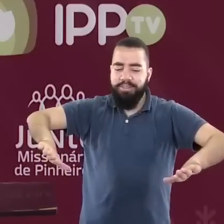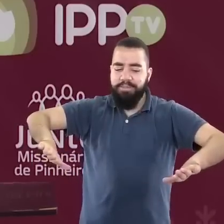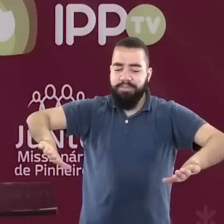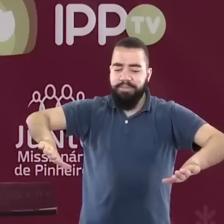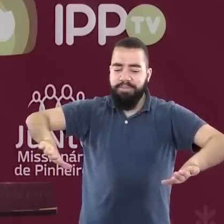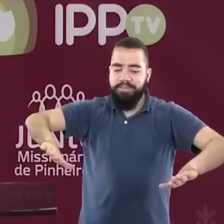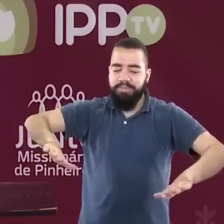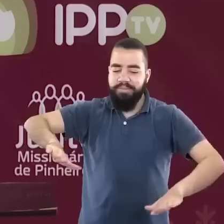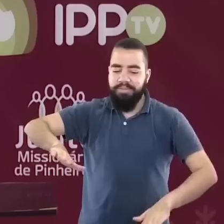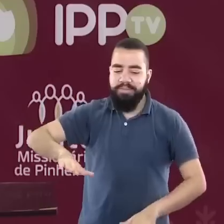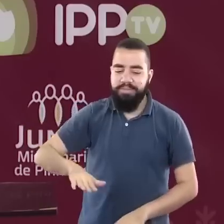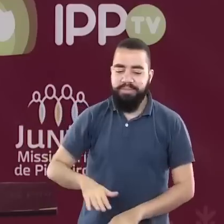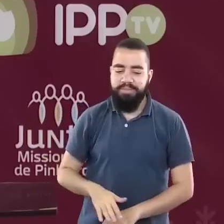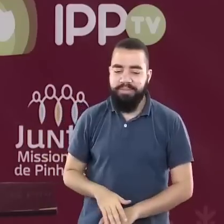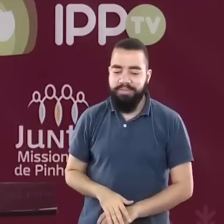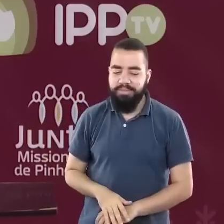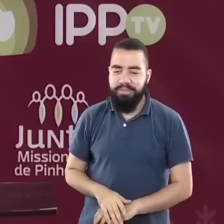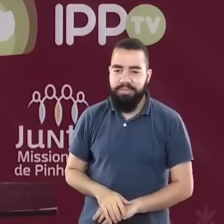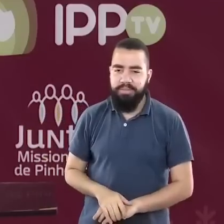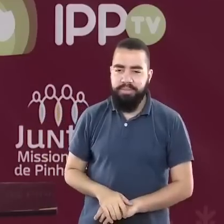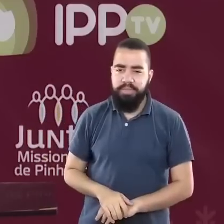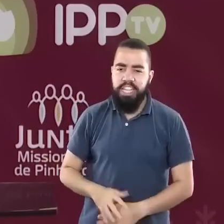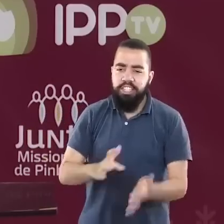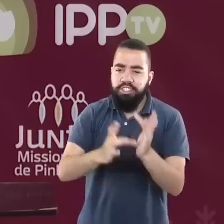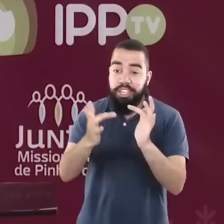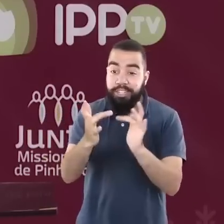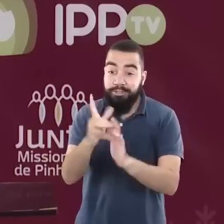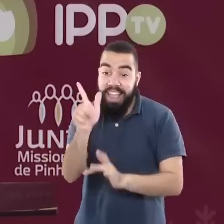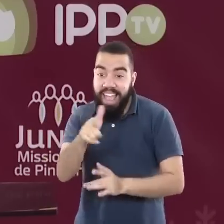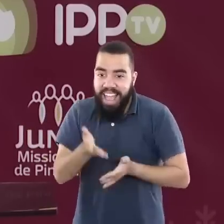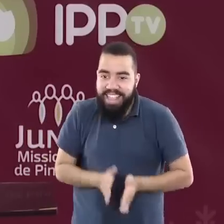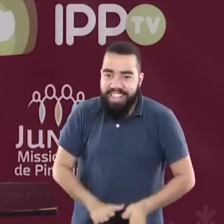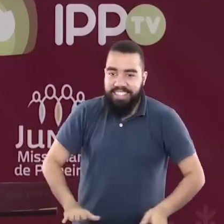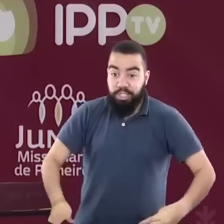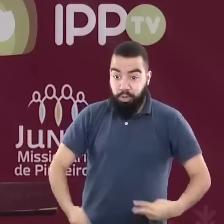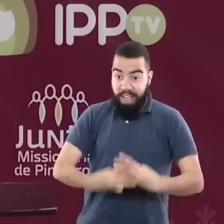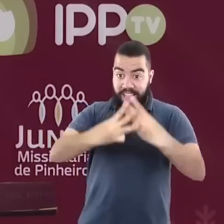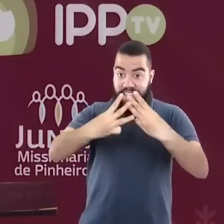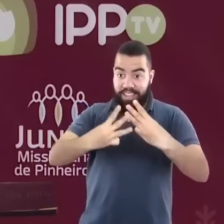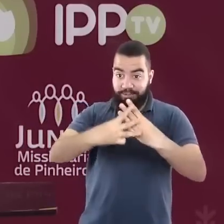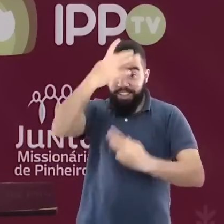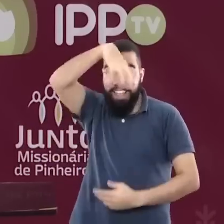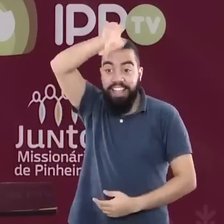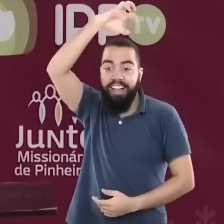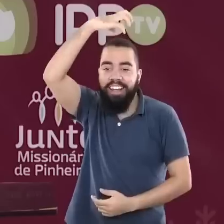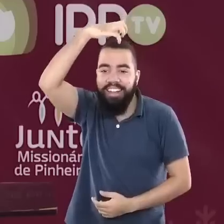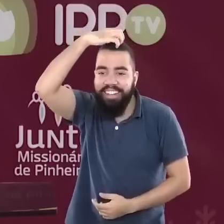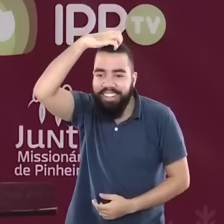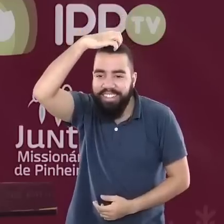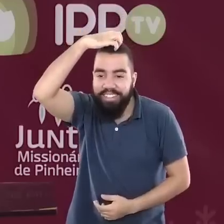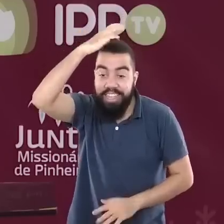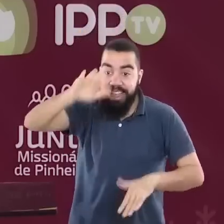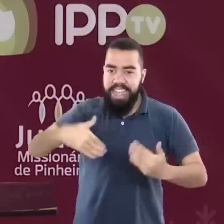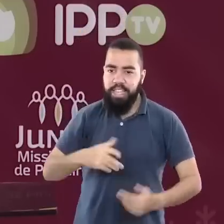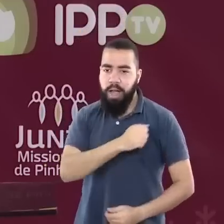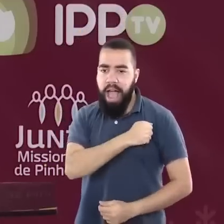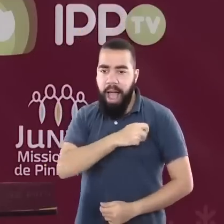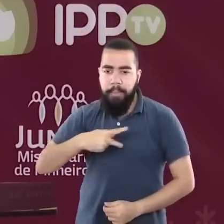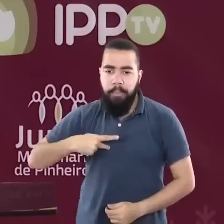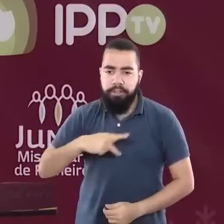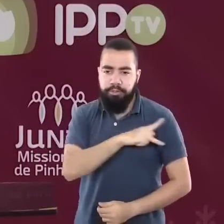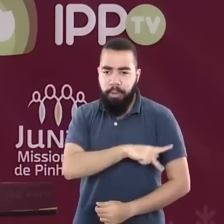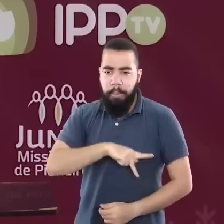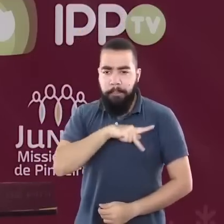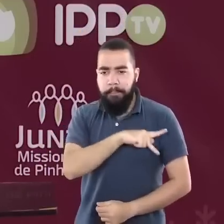engatando nesta questão de que ele é o recém-nascido rei dos judeus o apóstolo Paulo vai nos